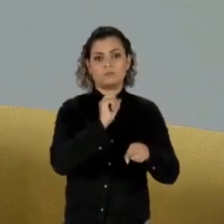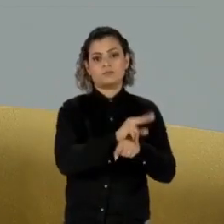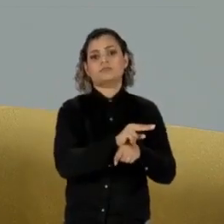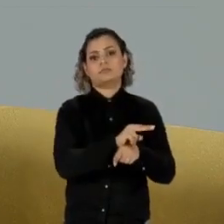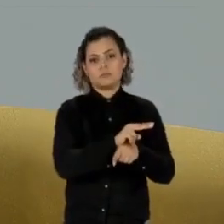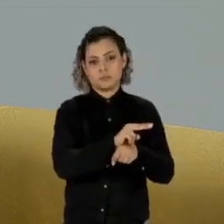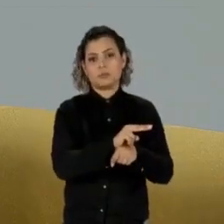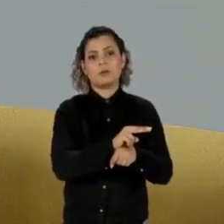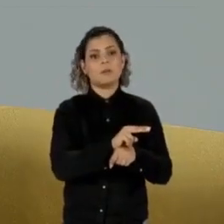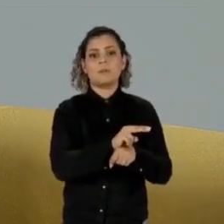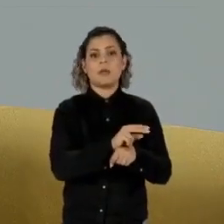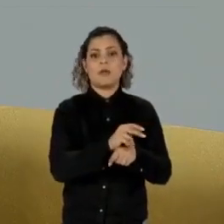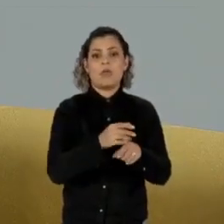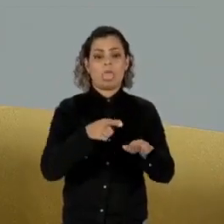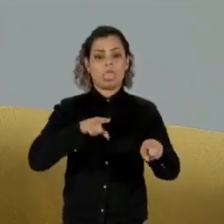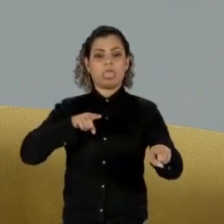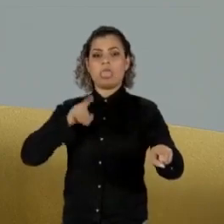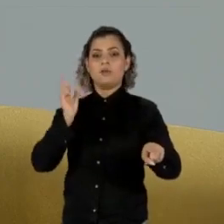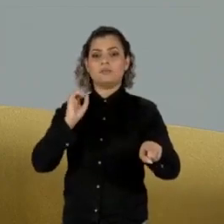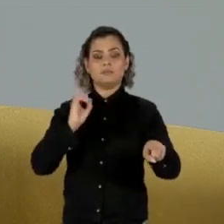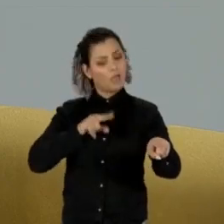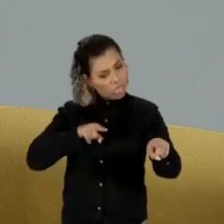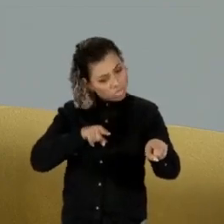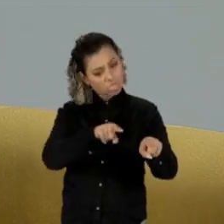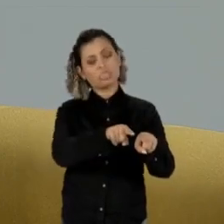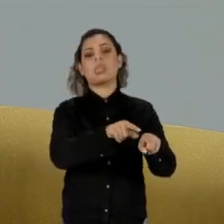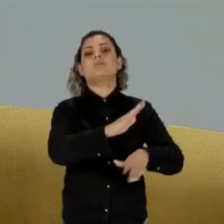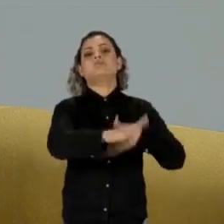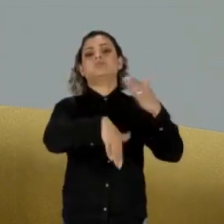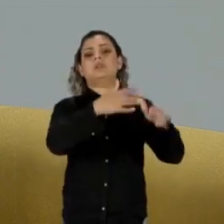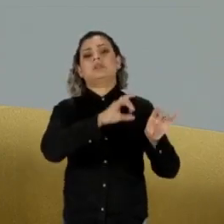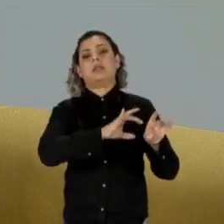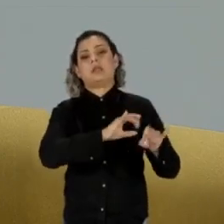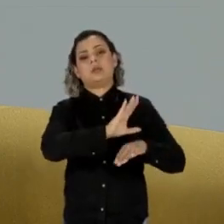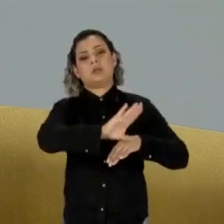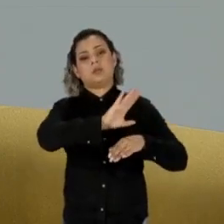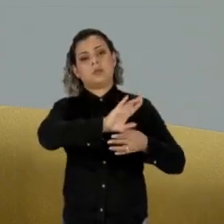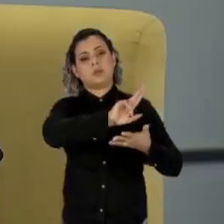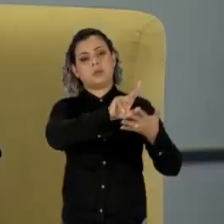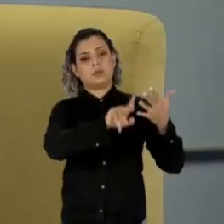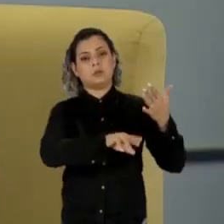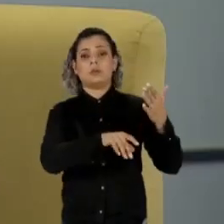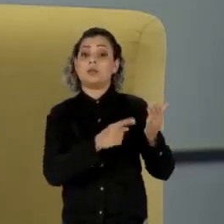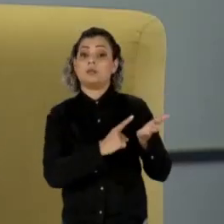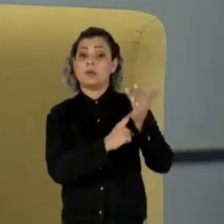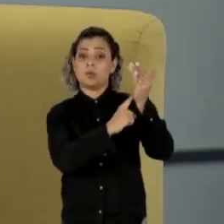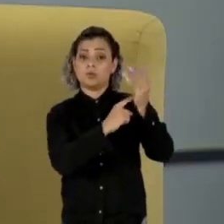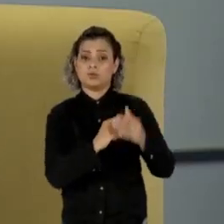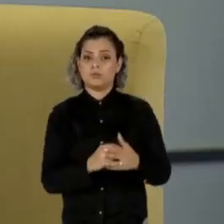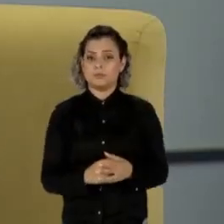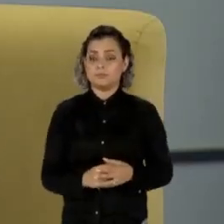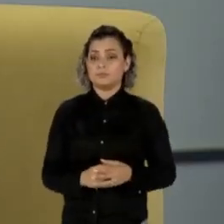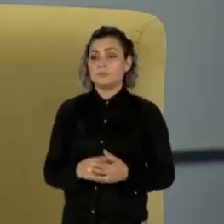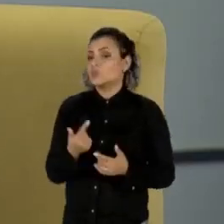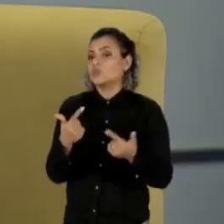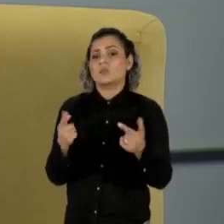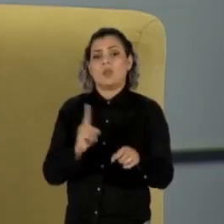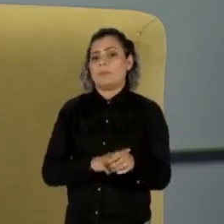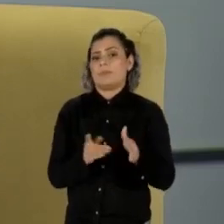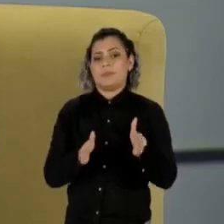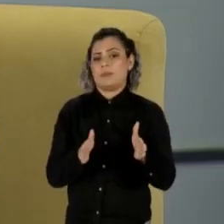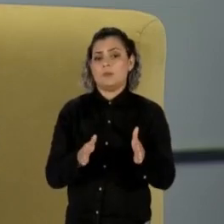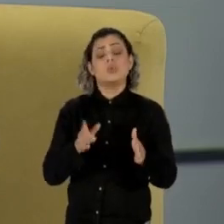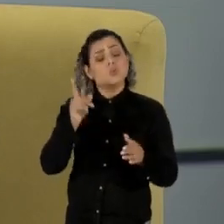não ficar para trás nesse processo de busca de emprego ou trabalho porque não tem um momento alto